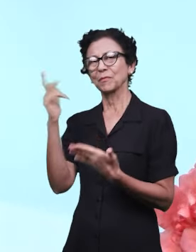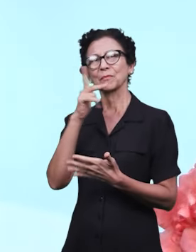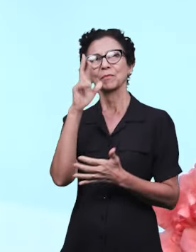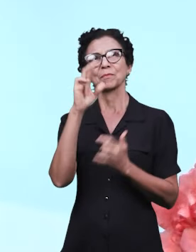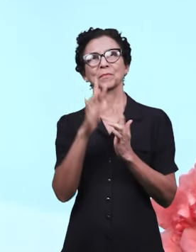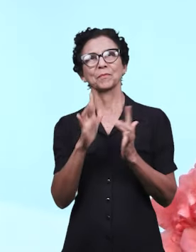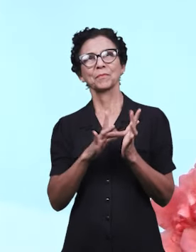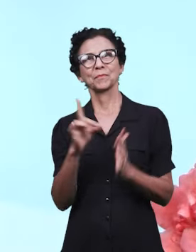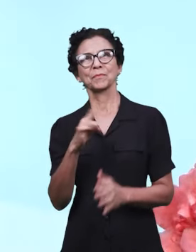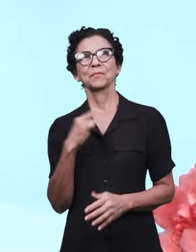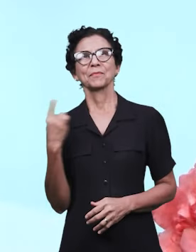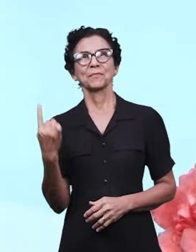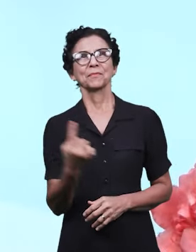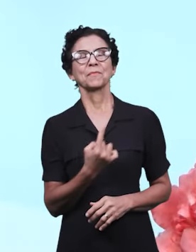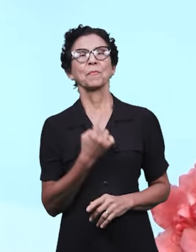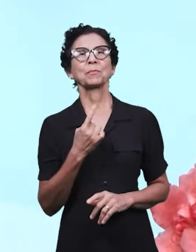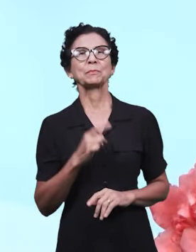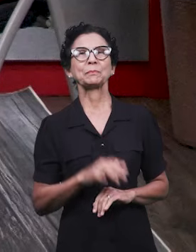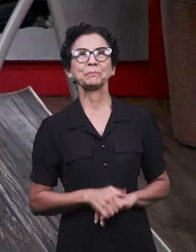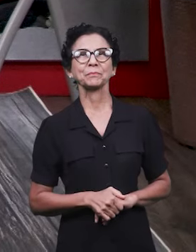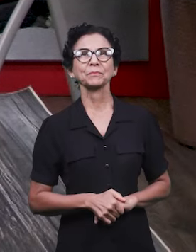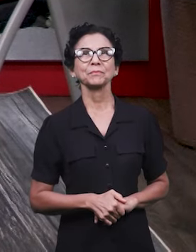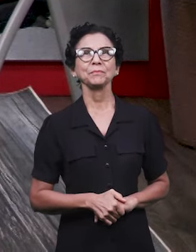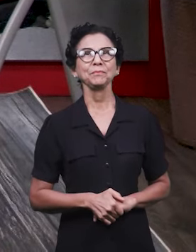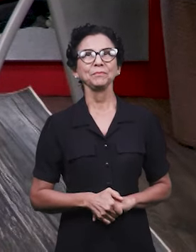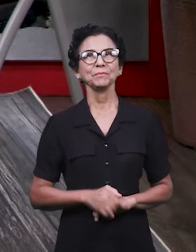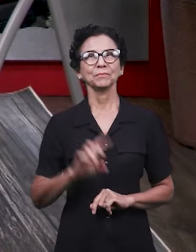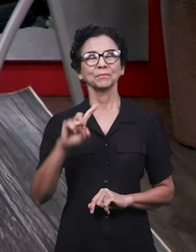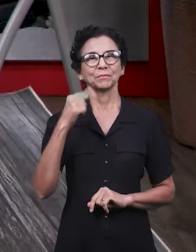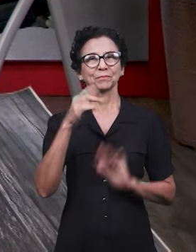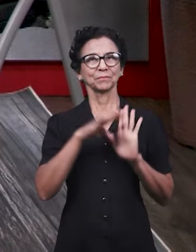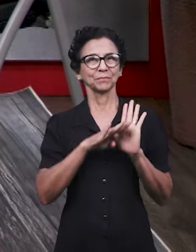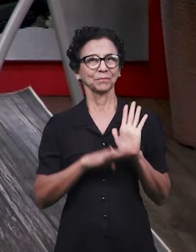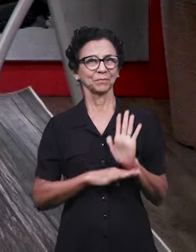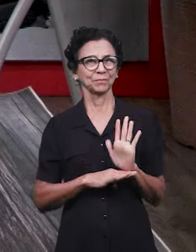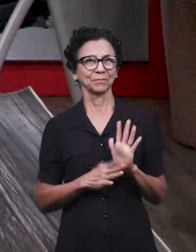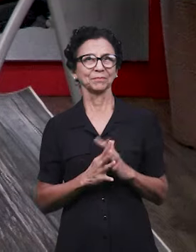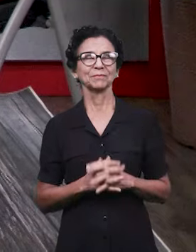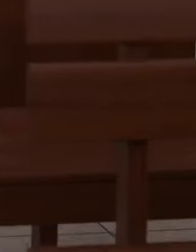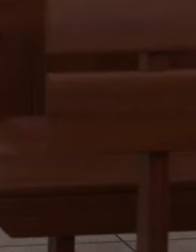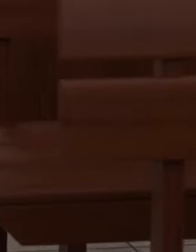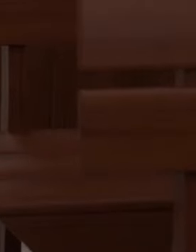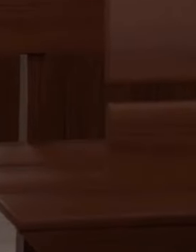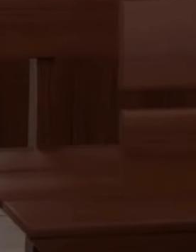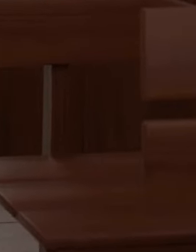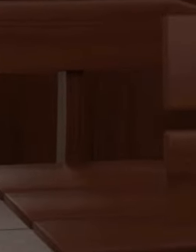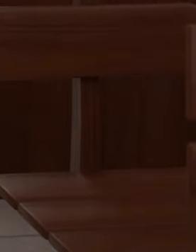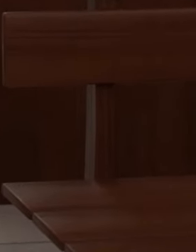Leonice. A paz do Senhor a todos os irmãos também. A paz do Senhor e até o próximo programa.